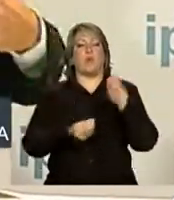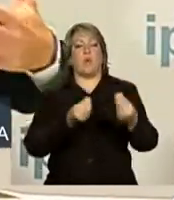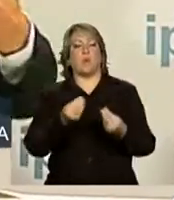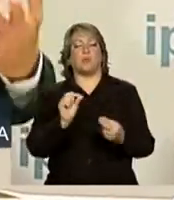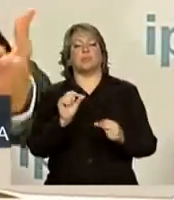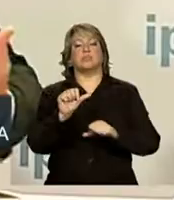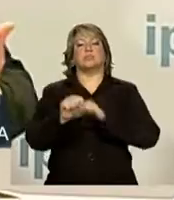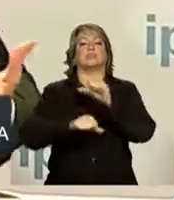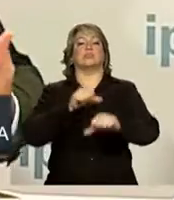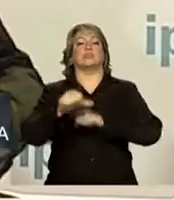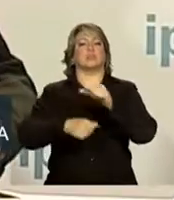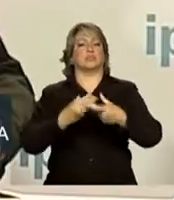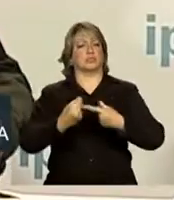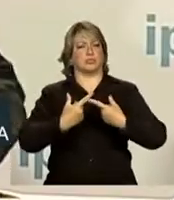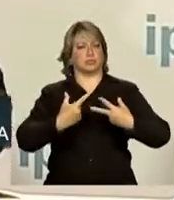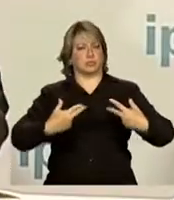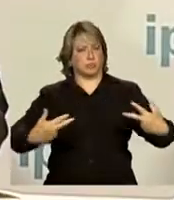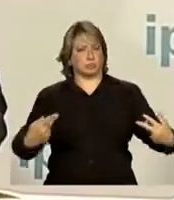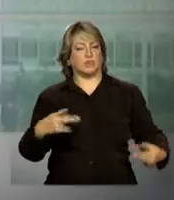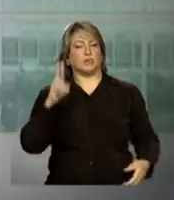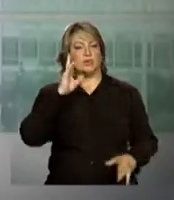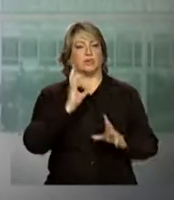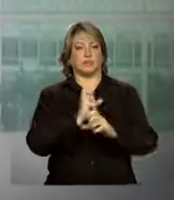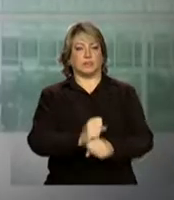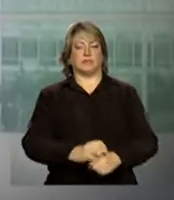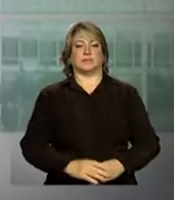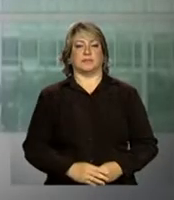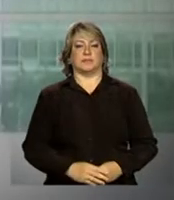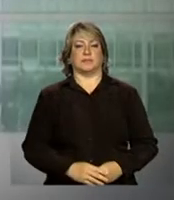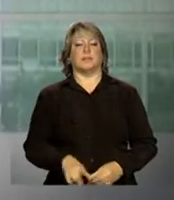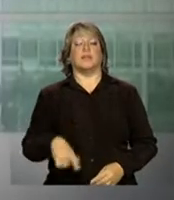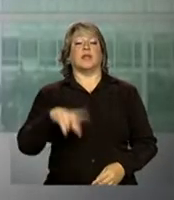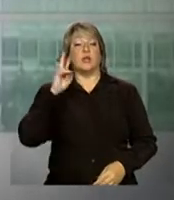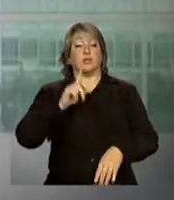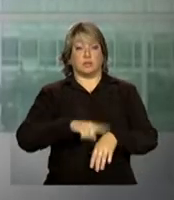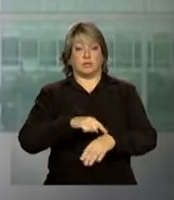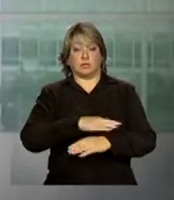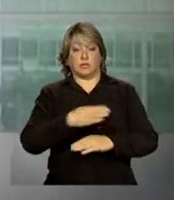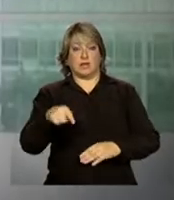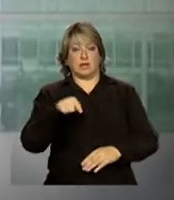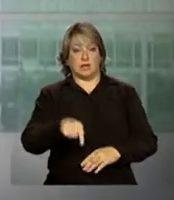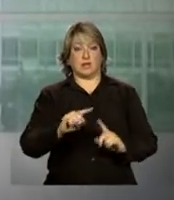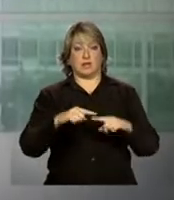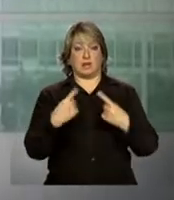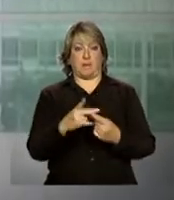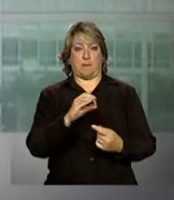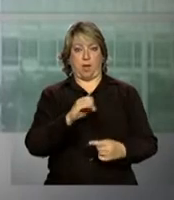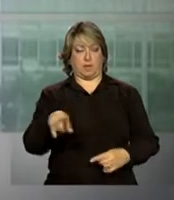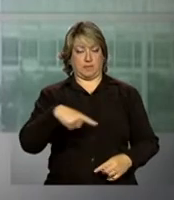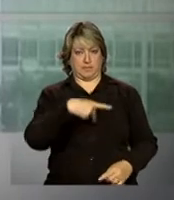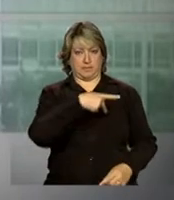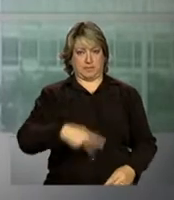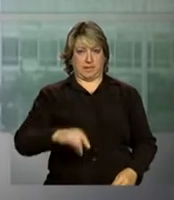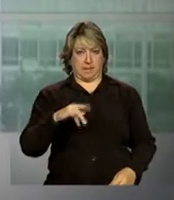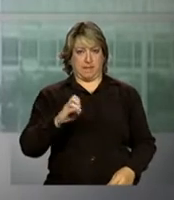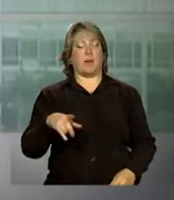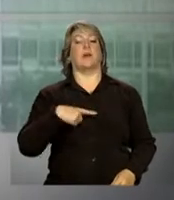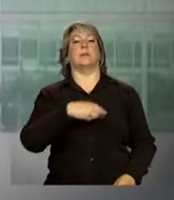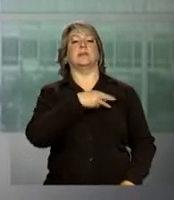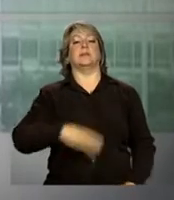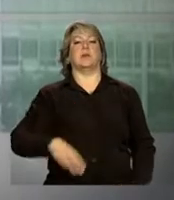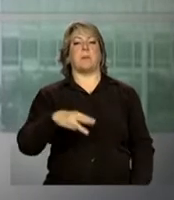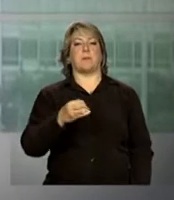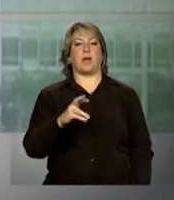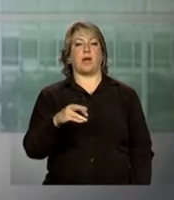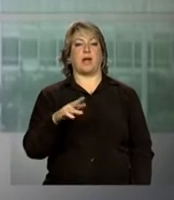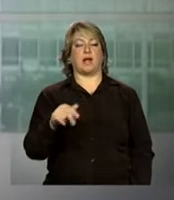baixo, está invertendo as assimetrias históricas. E durante a posse do presidente do IPEA, o ministro Moreira